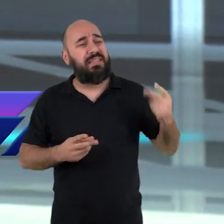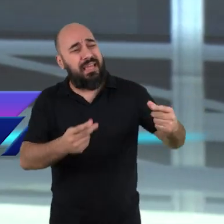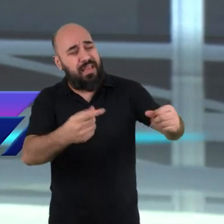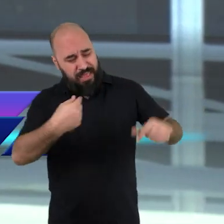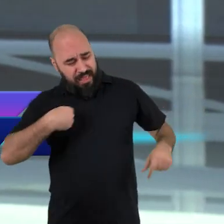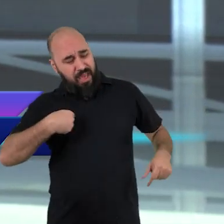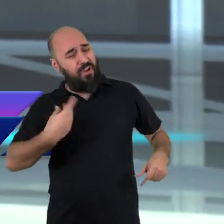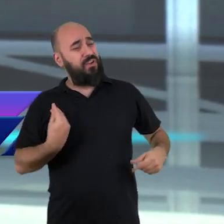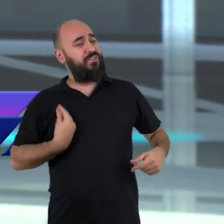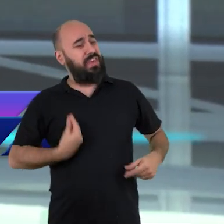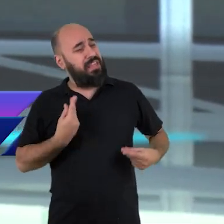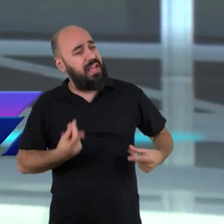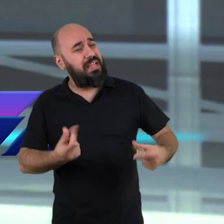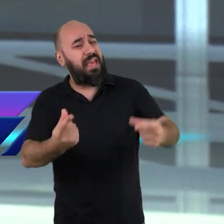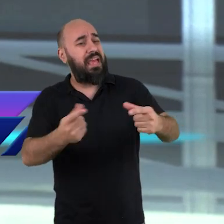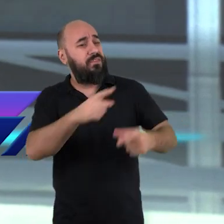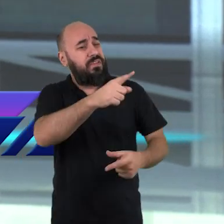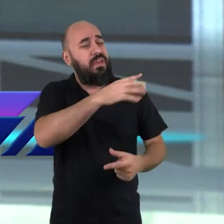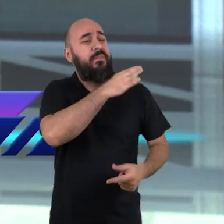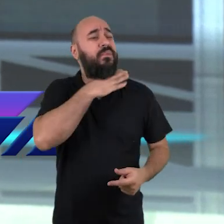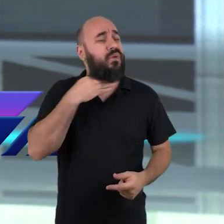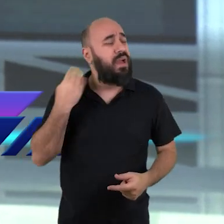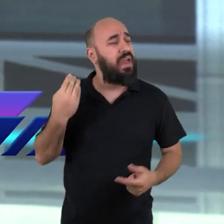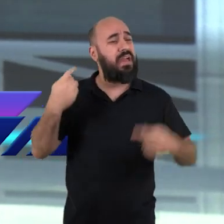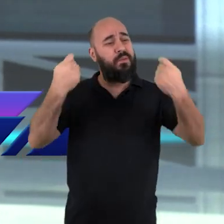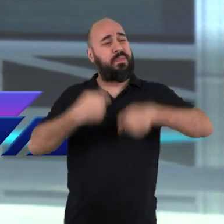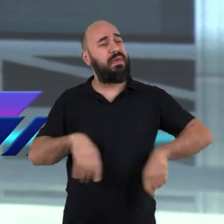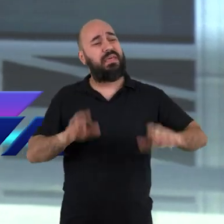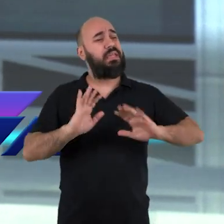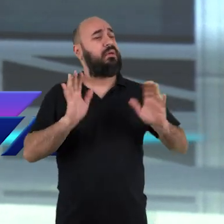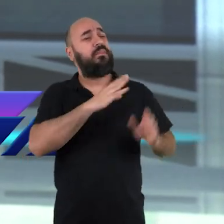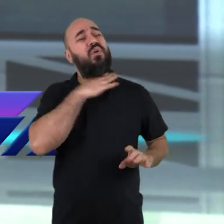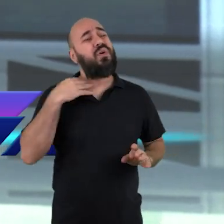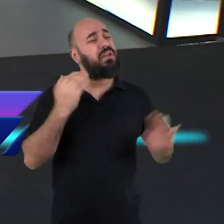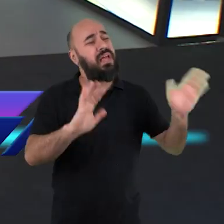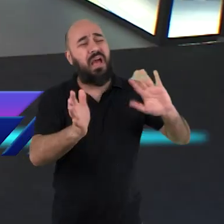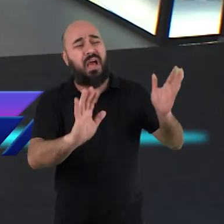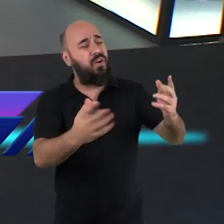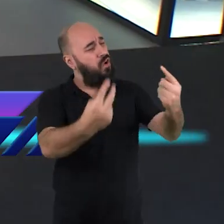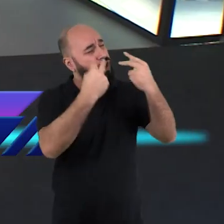aí. Isso vai terminar na sua morte e você não precisa morrer.